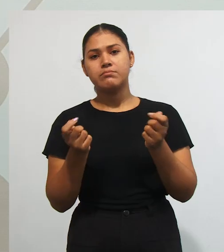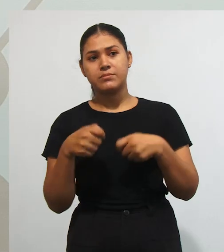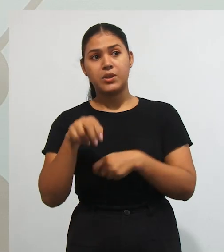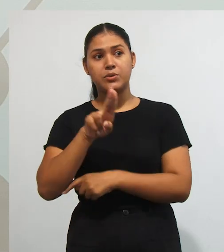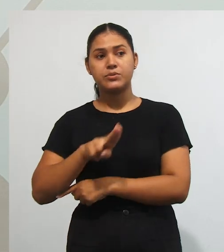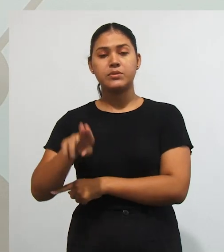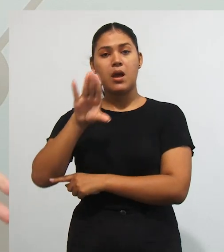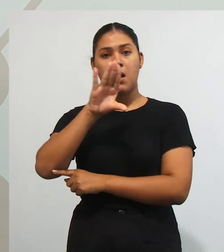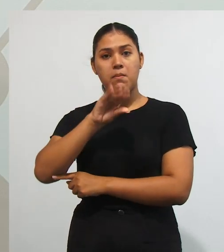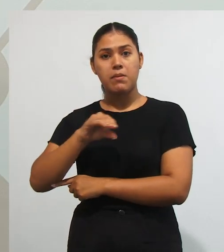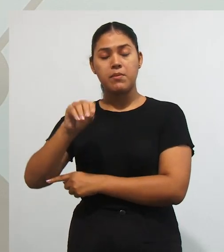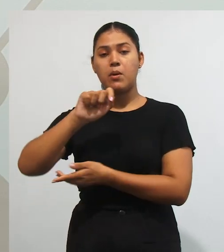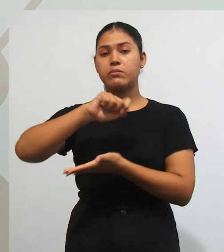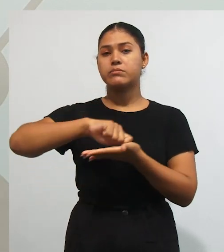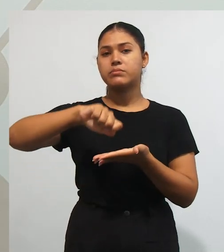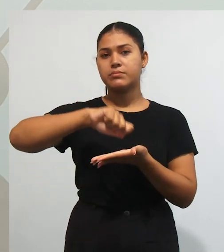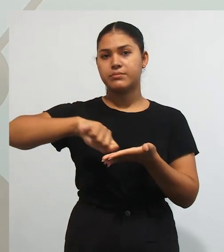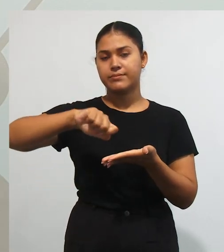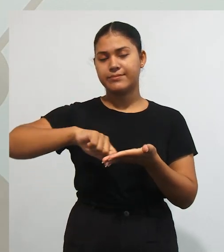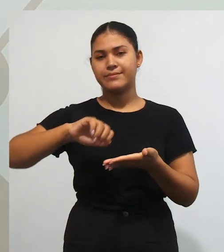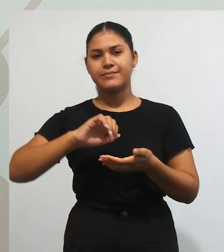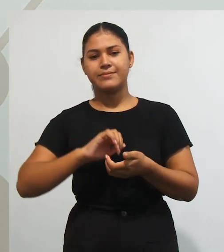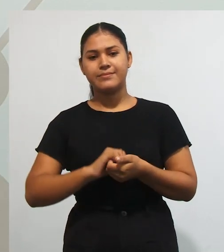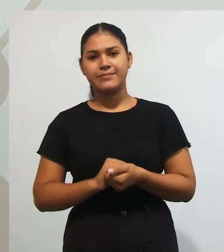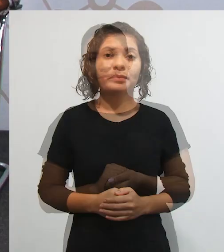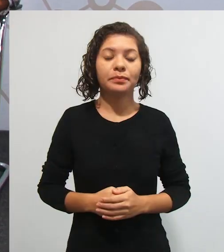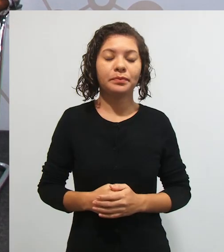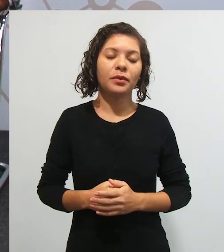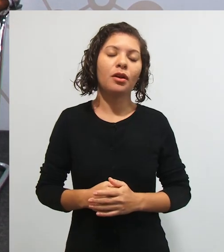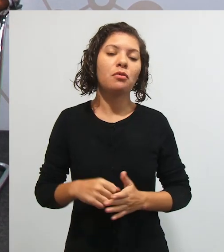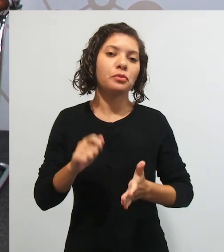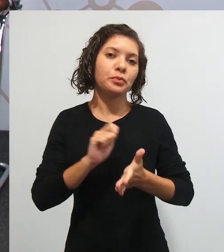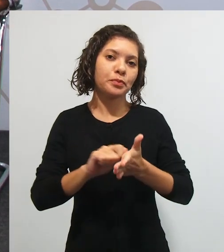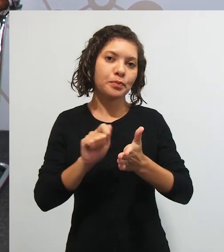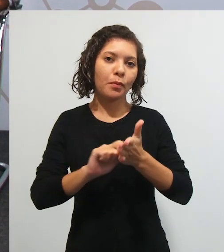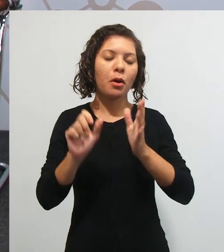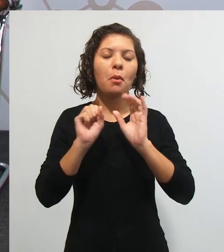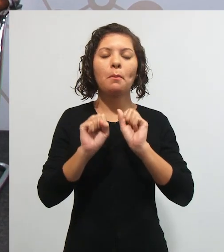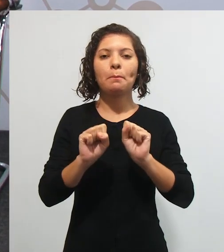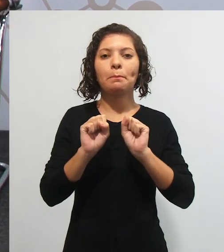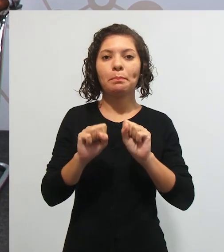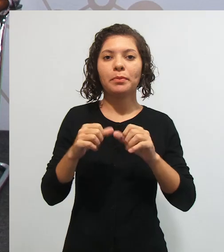por meio dos nossos enunciados,